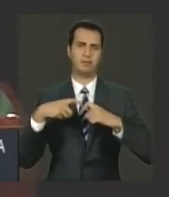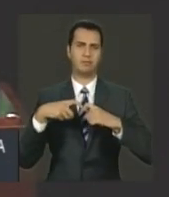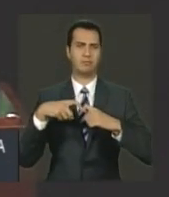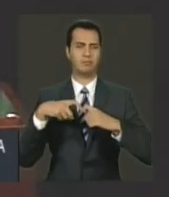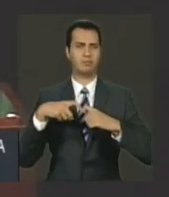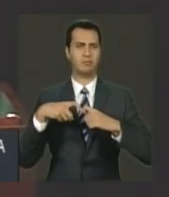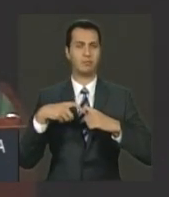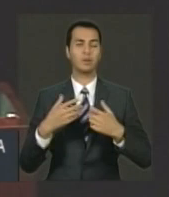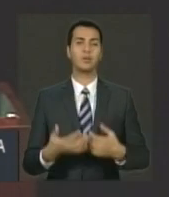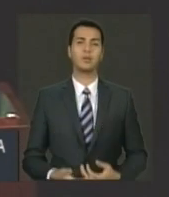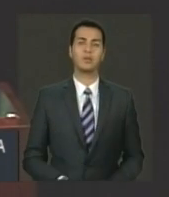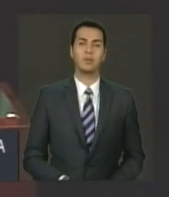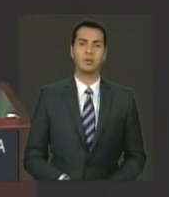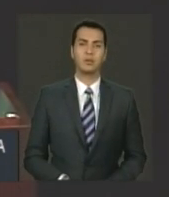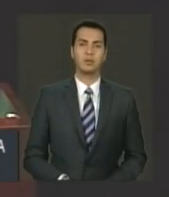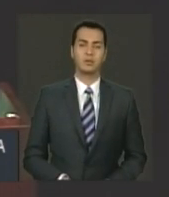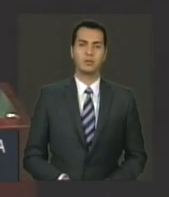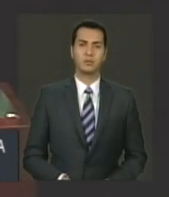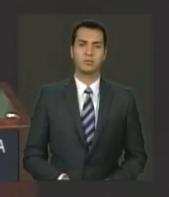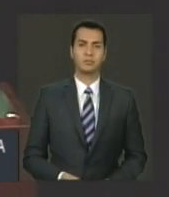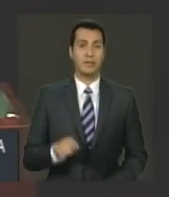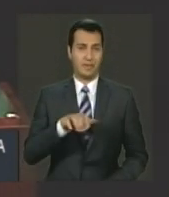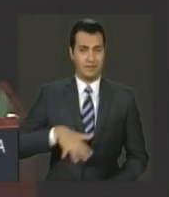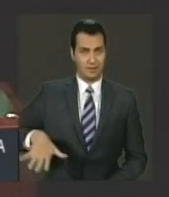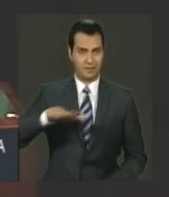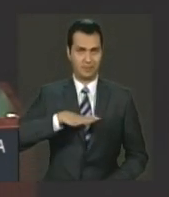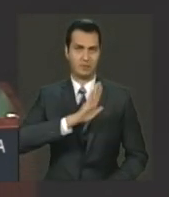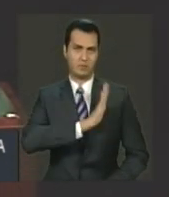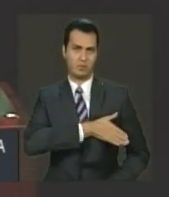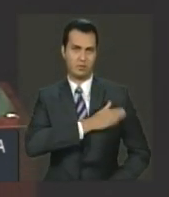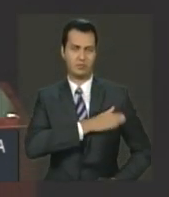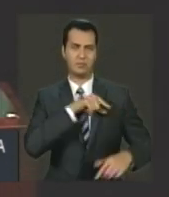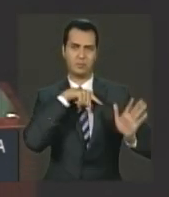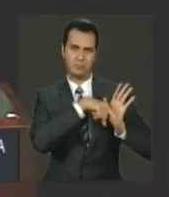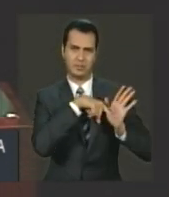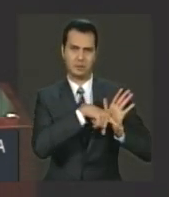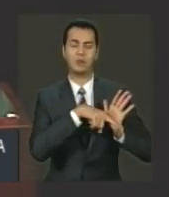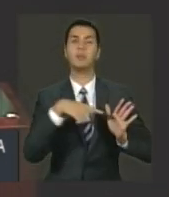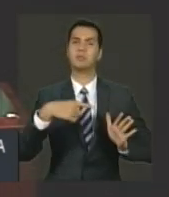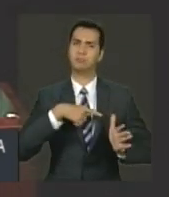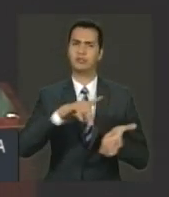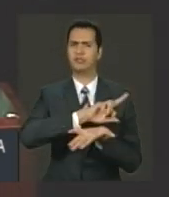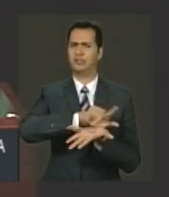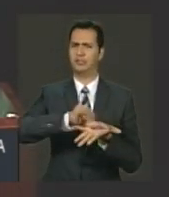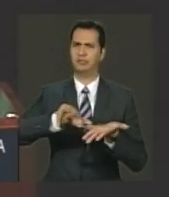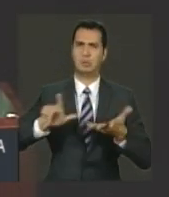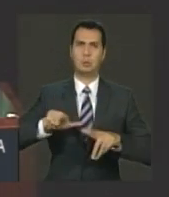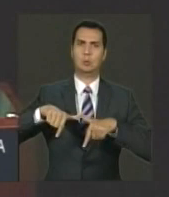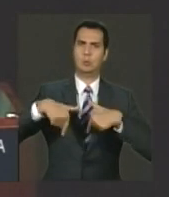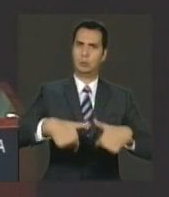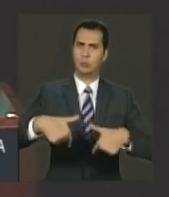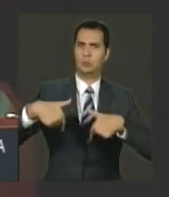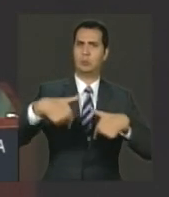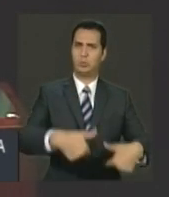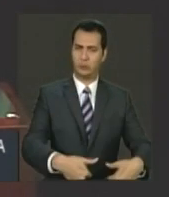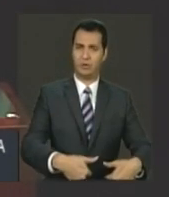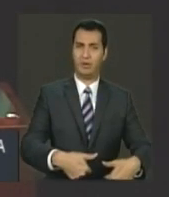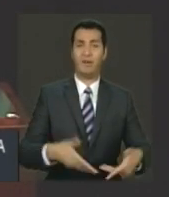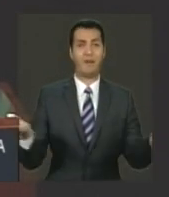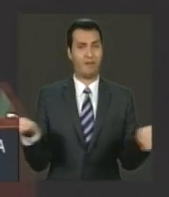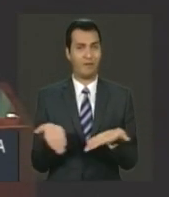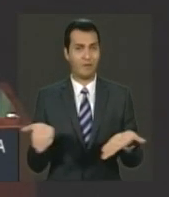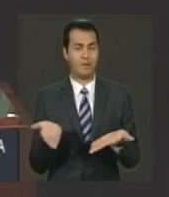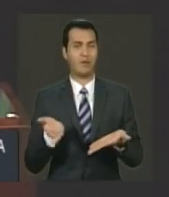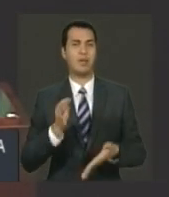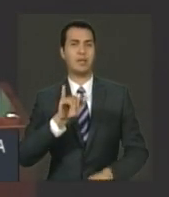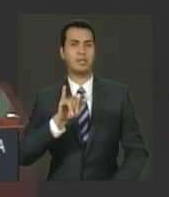enormes desafios e o Instituto do Coração está preparado para enfrentá-los e servir de